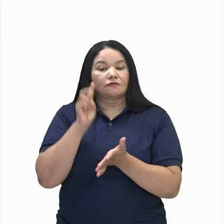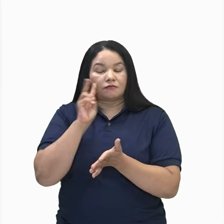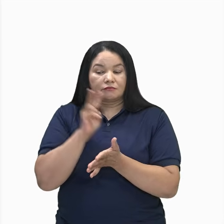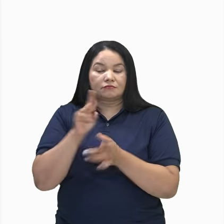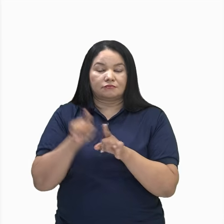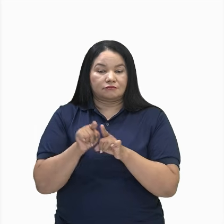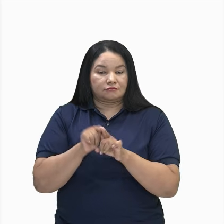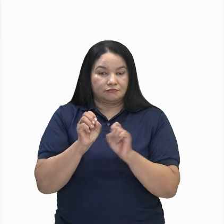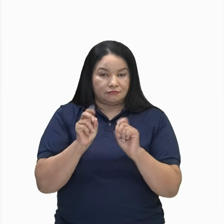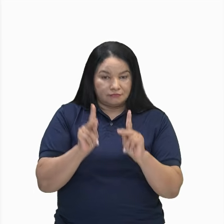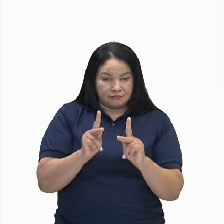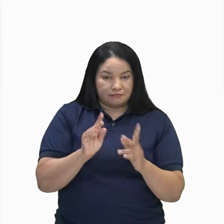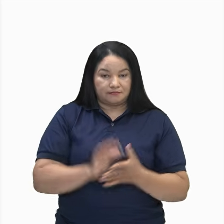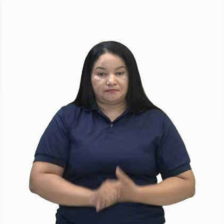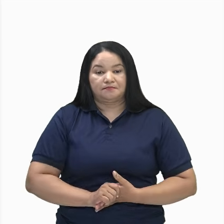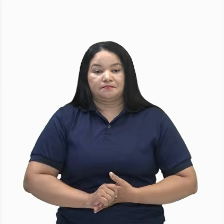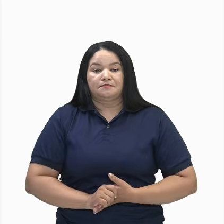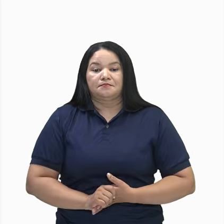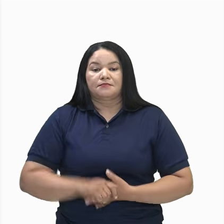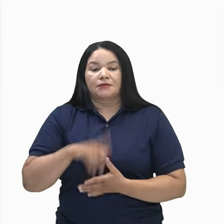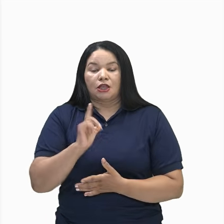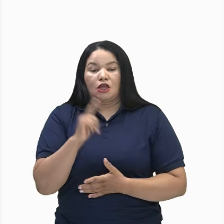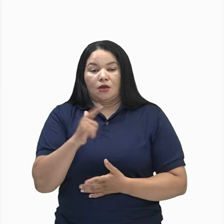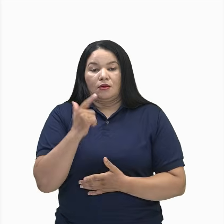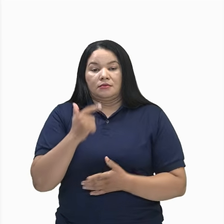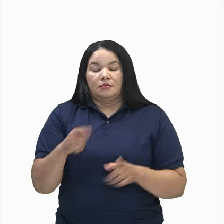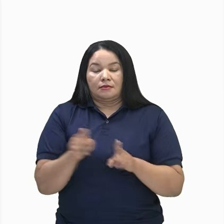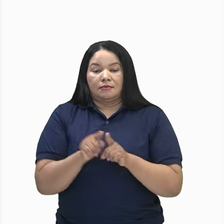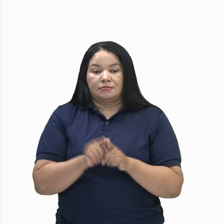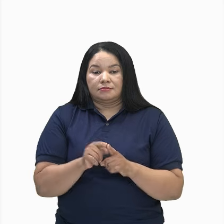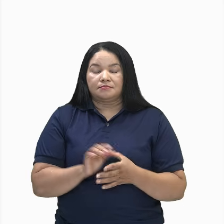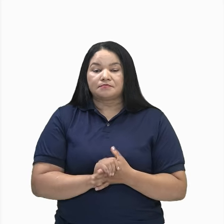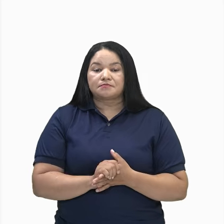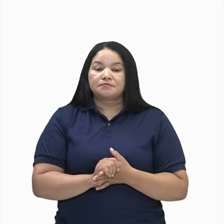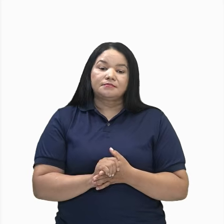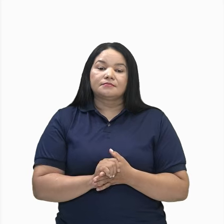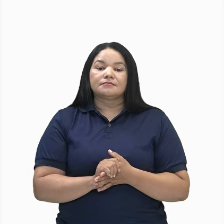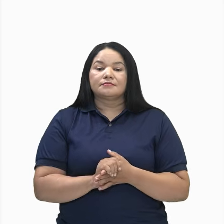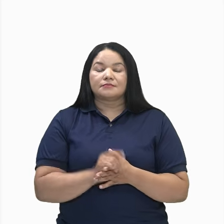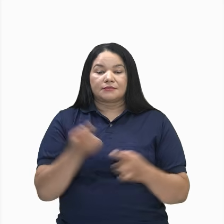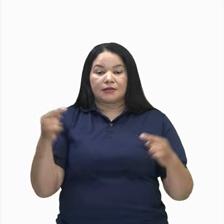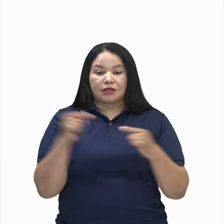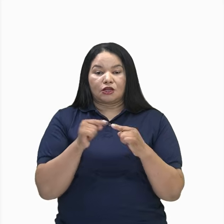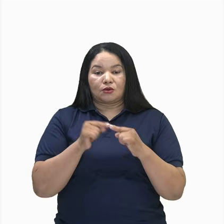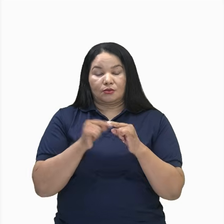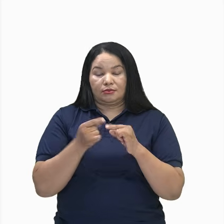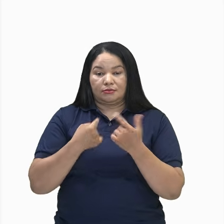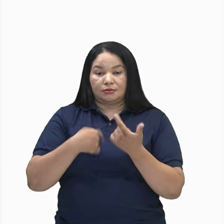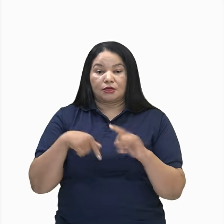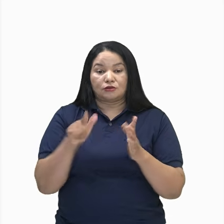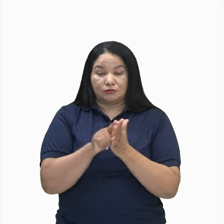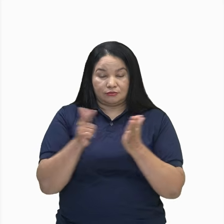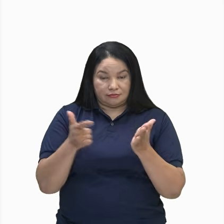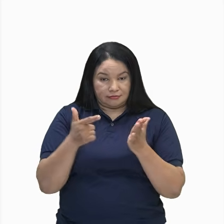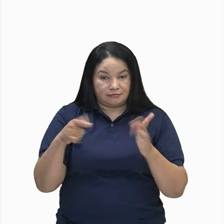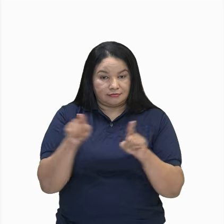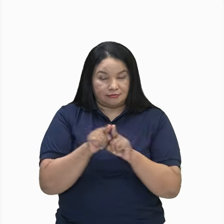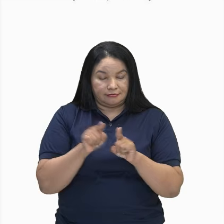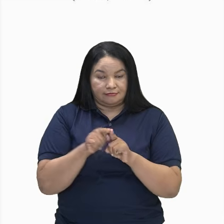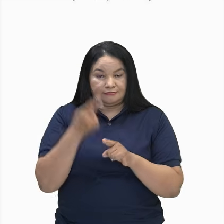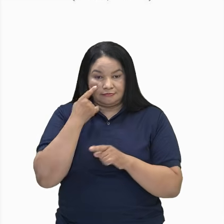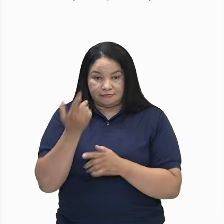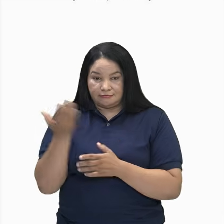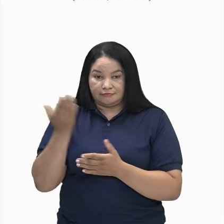fontes, tá bom? Além disso, ainda falando sobre a natureza das fontes jornalísticas, avançando, vamos